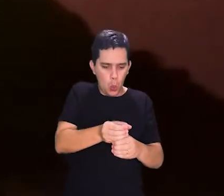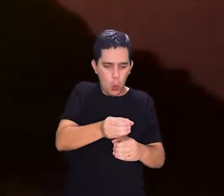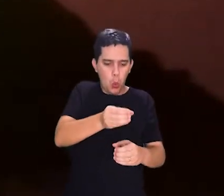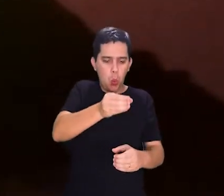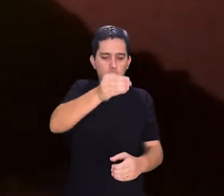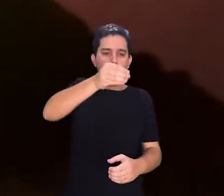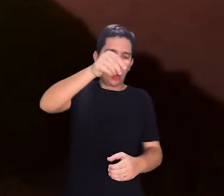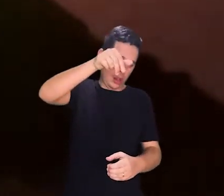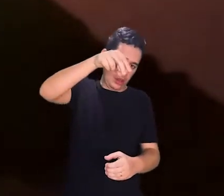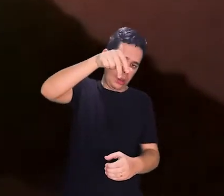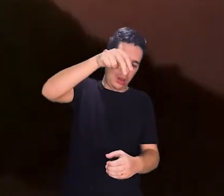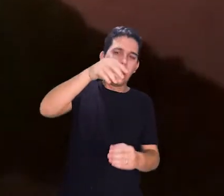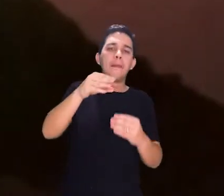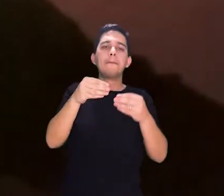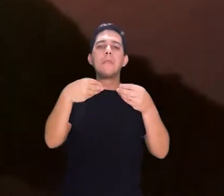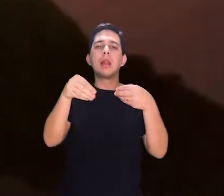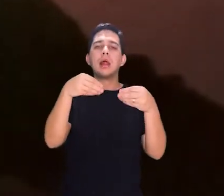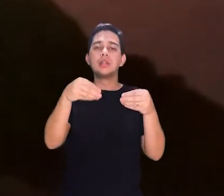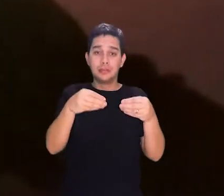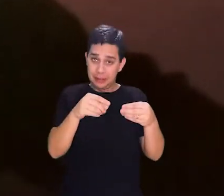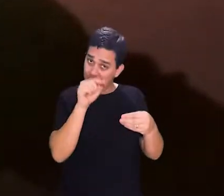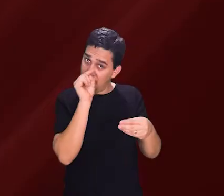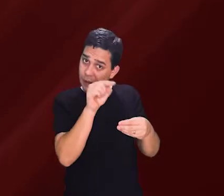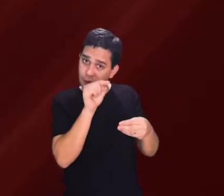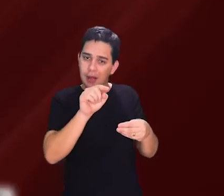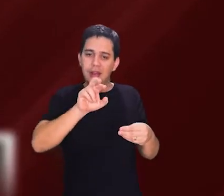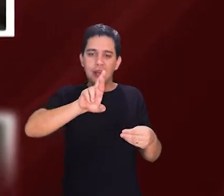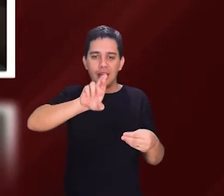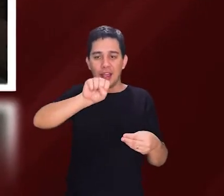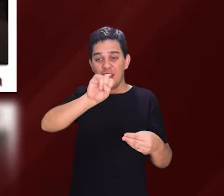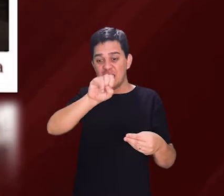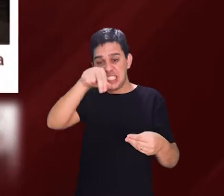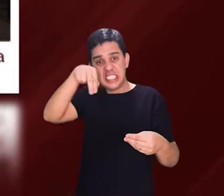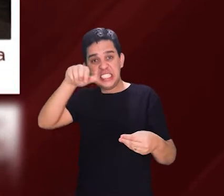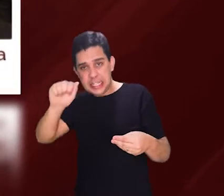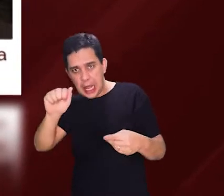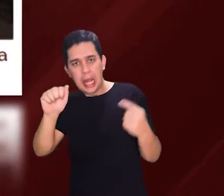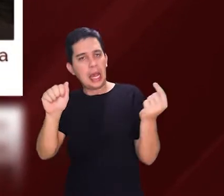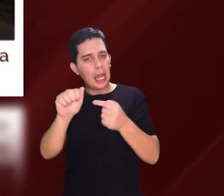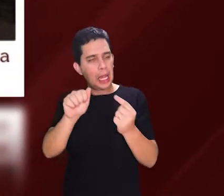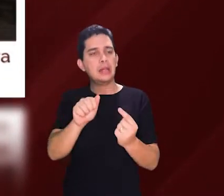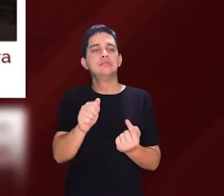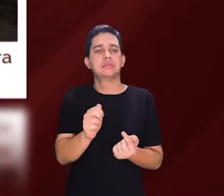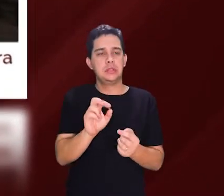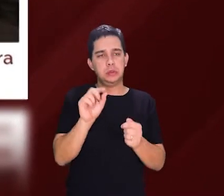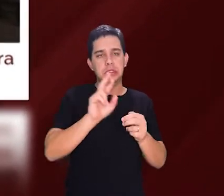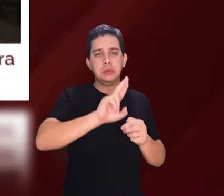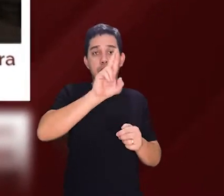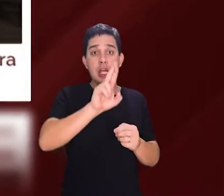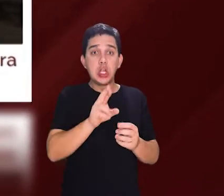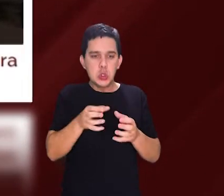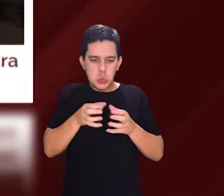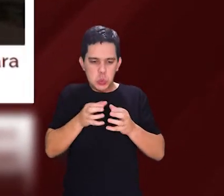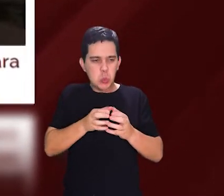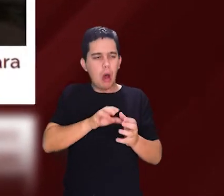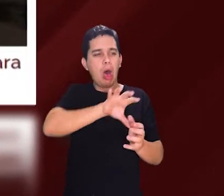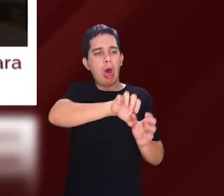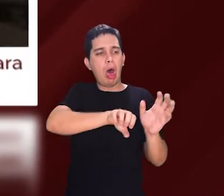inteiro. E a partir da investigação desse desvio é que a